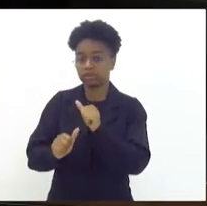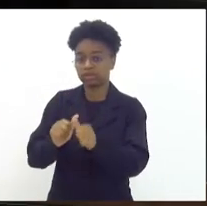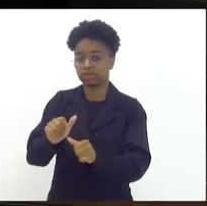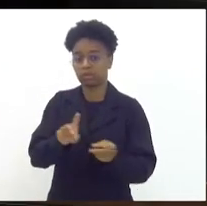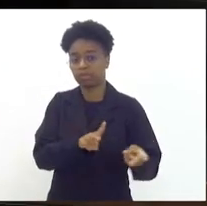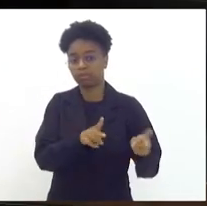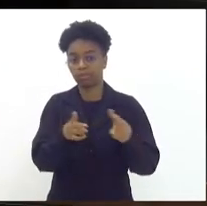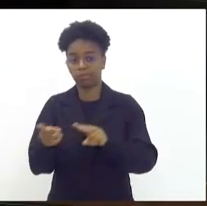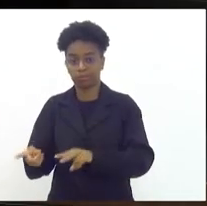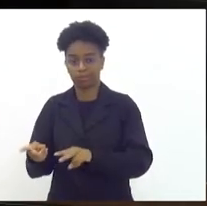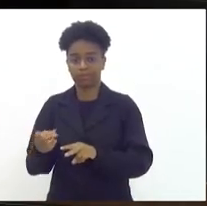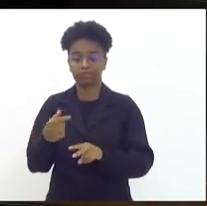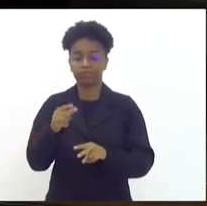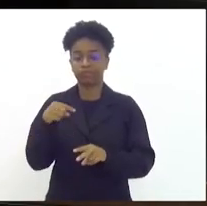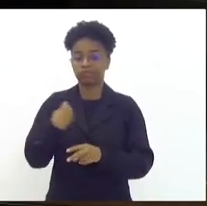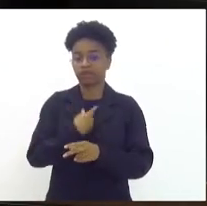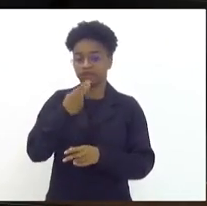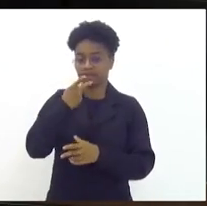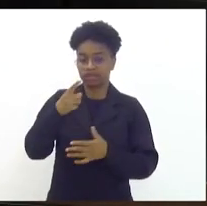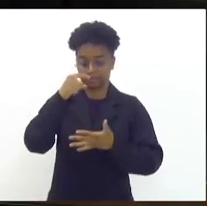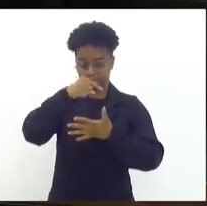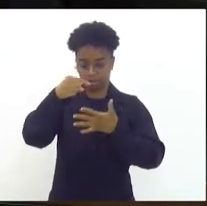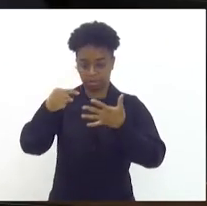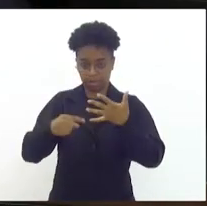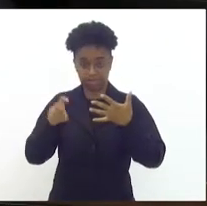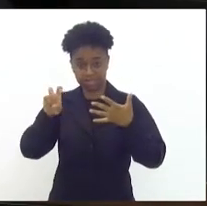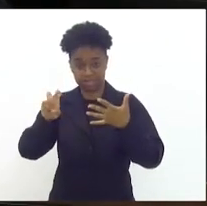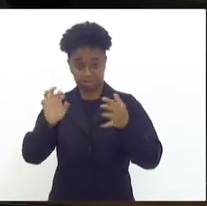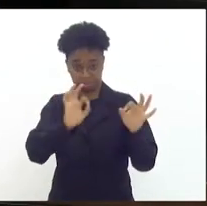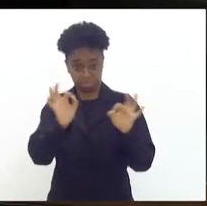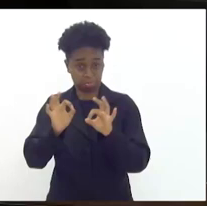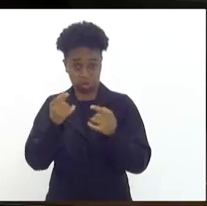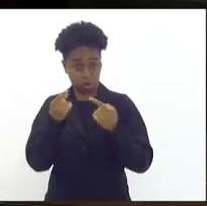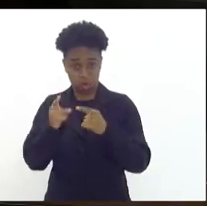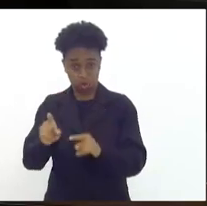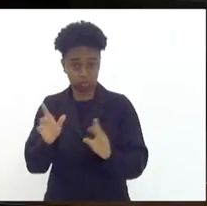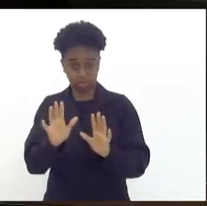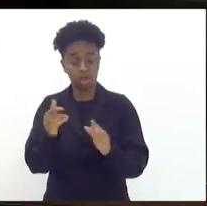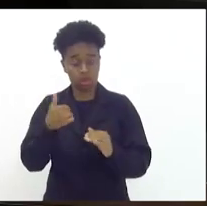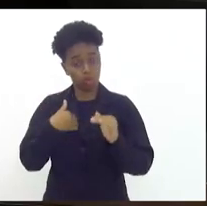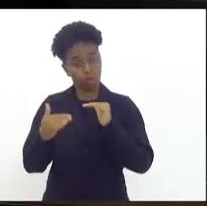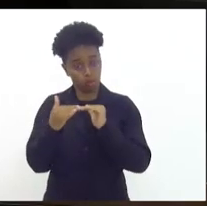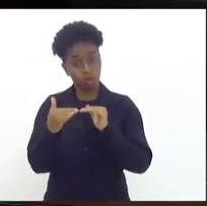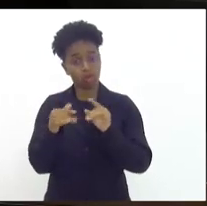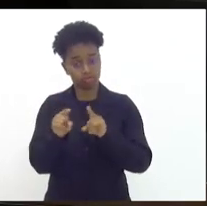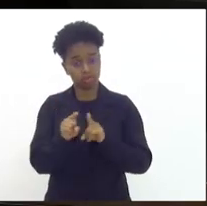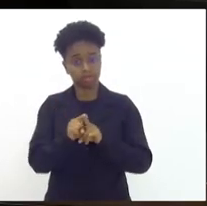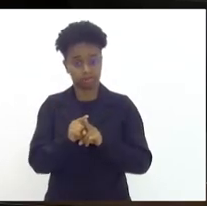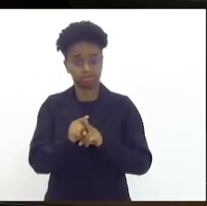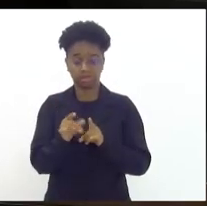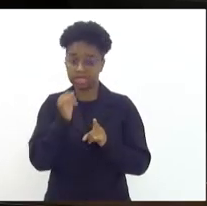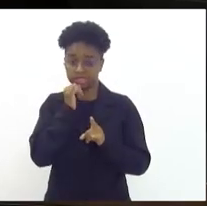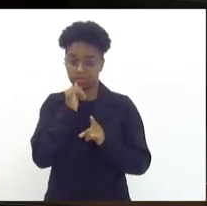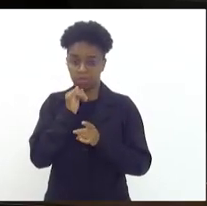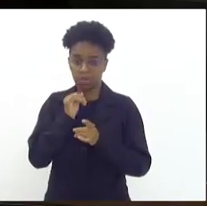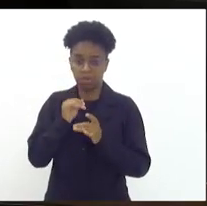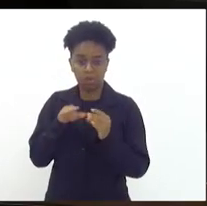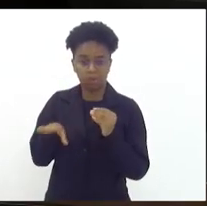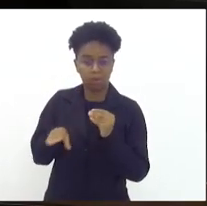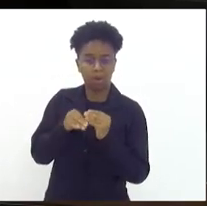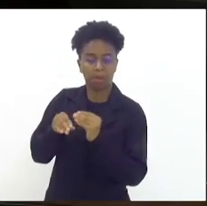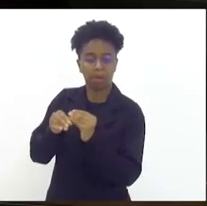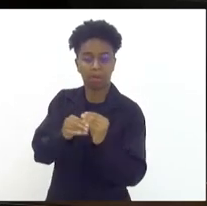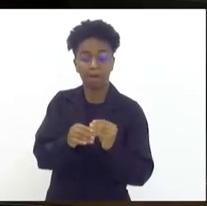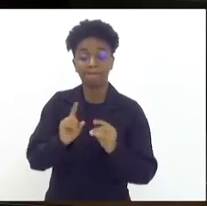falou daqueles cinco pontos que ninguém é contra lá no começo eu inclusive sou a favor da não cumulatividade Inclusive eu